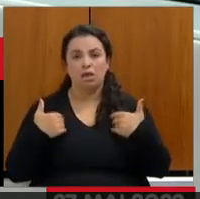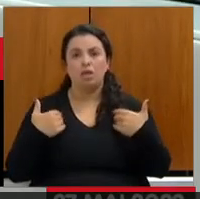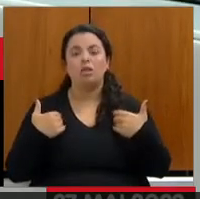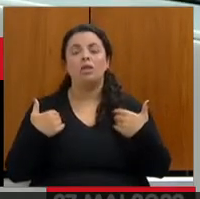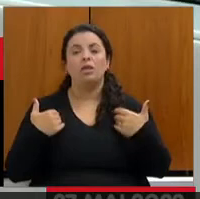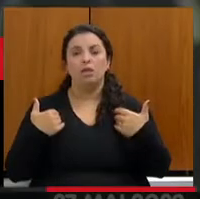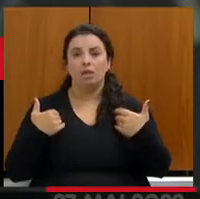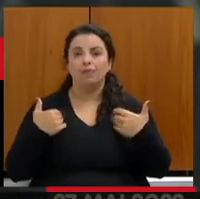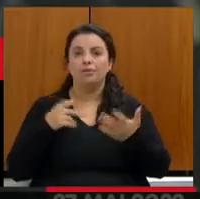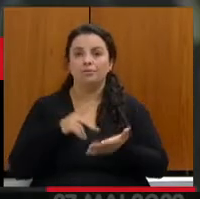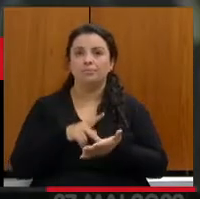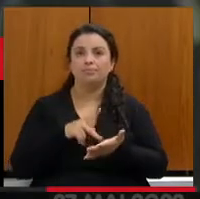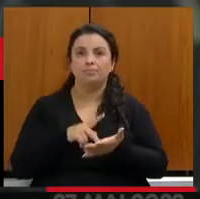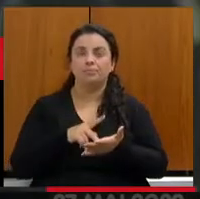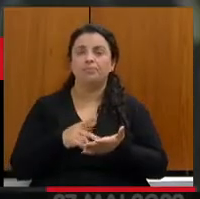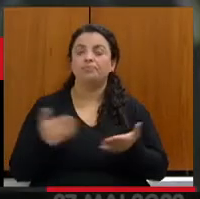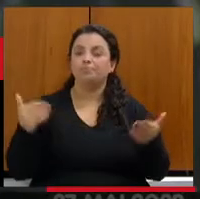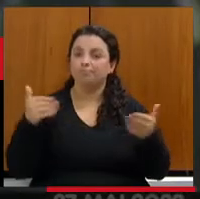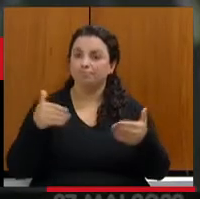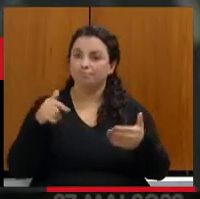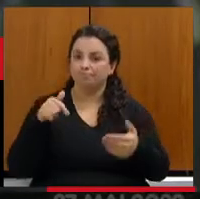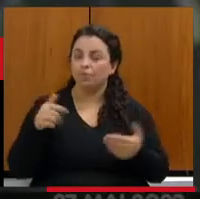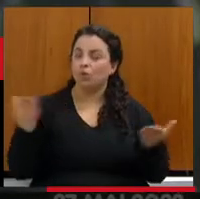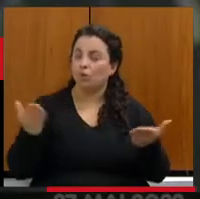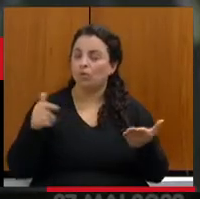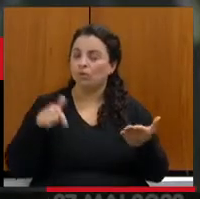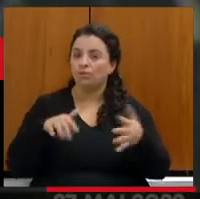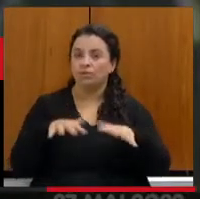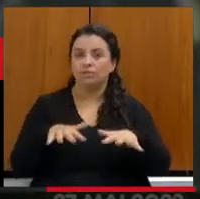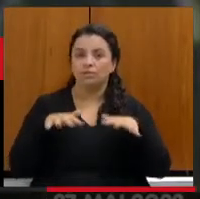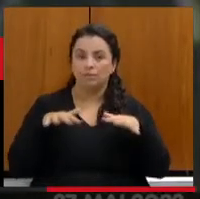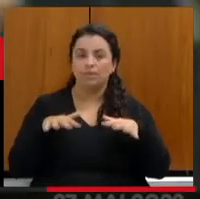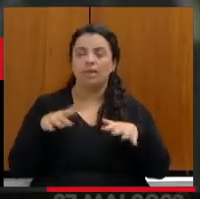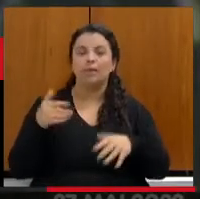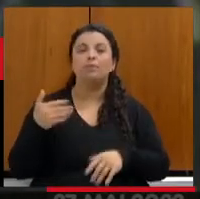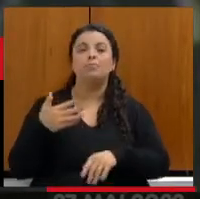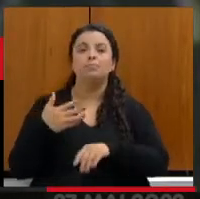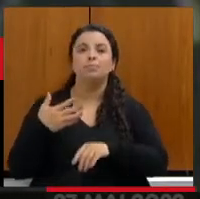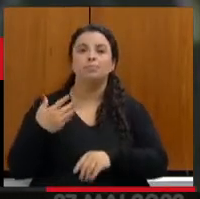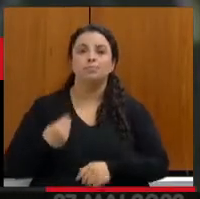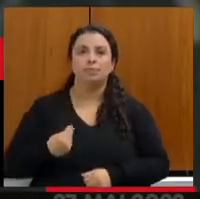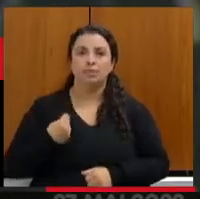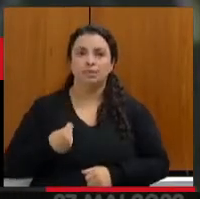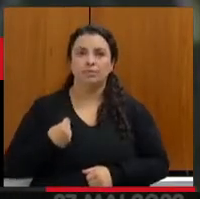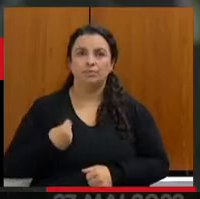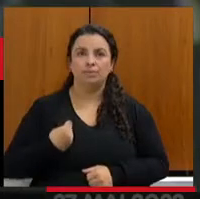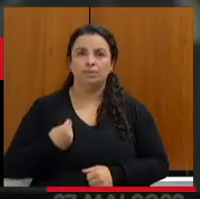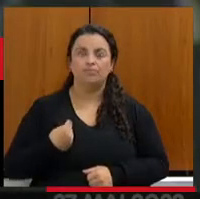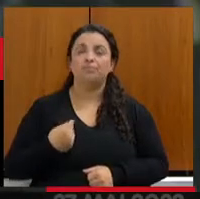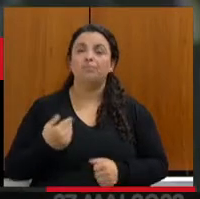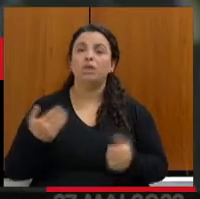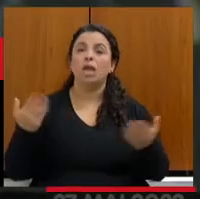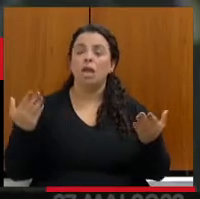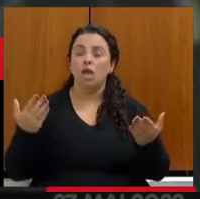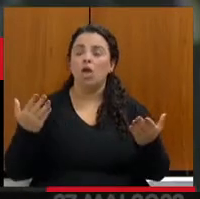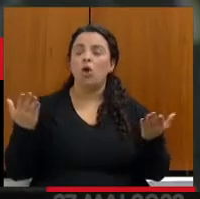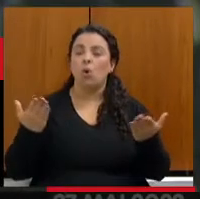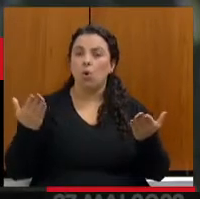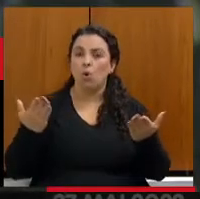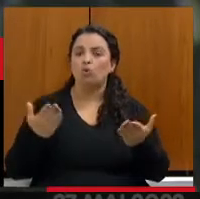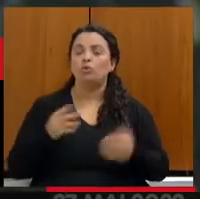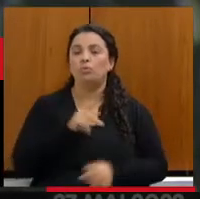imensas estar aqui hoje nessa plenária eu como Ana Paula dias eu estou o presidente da amma